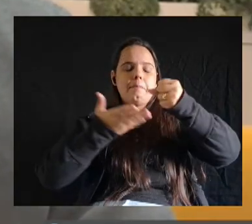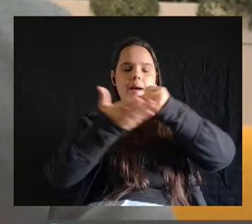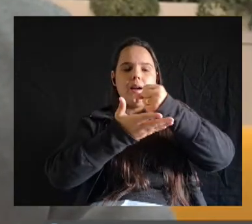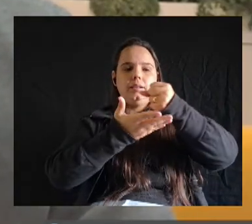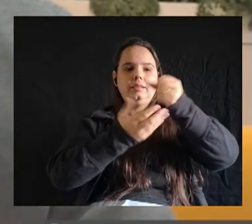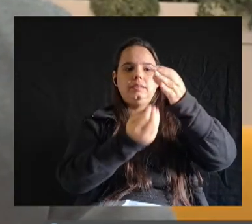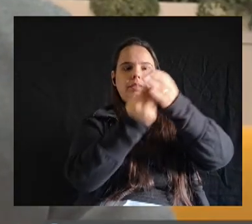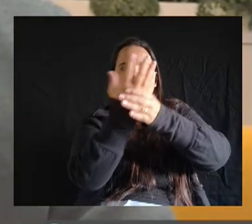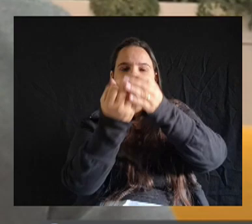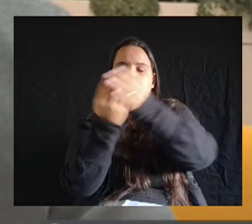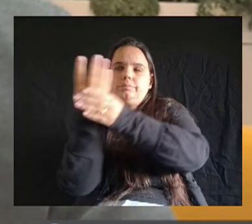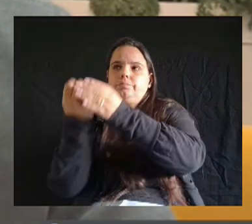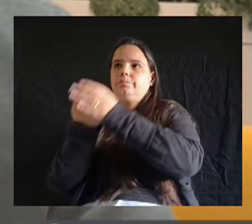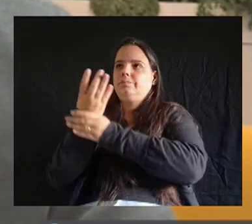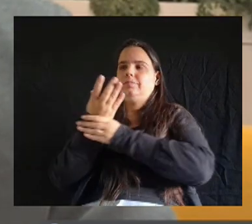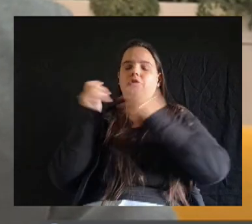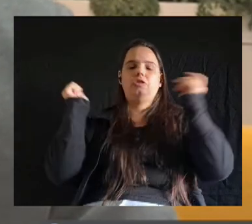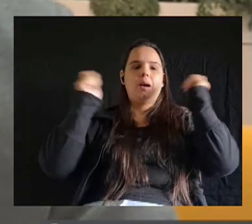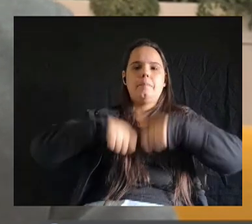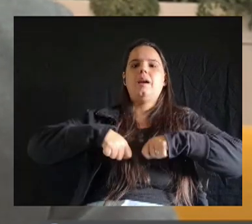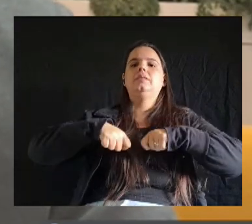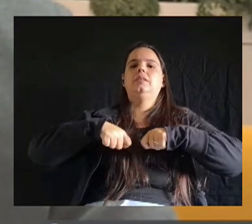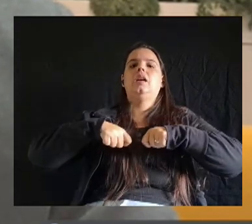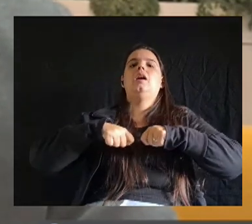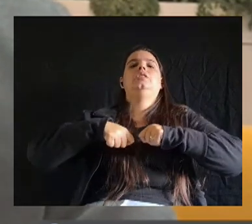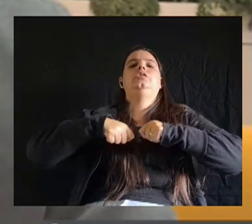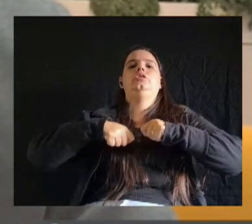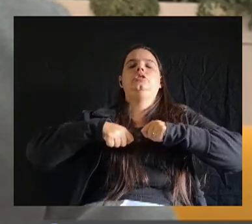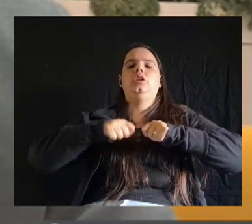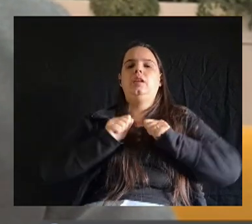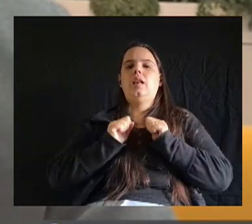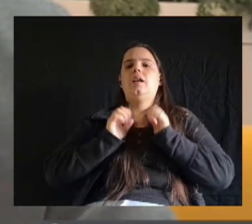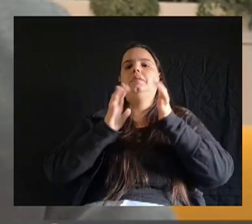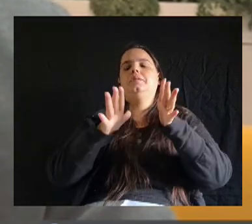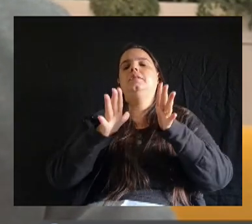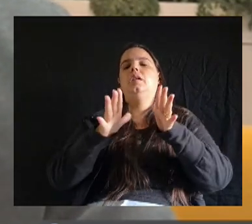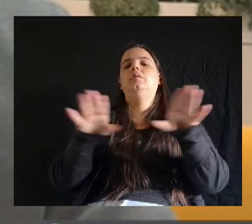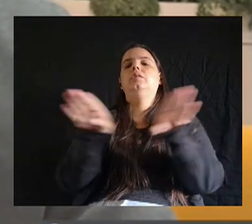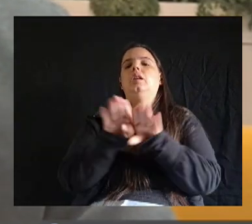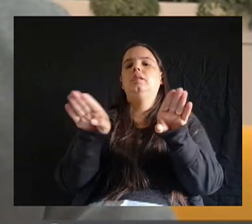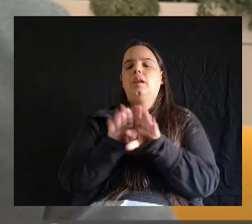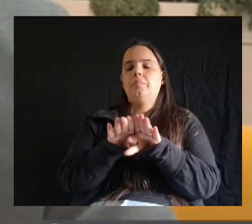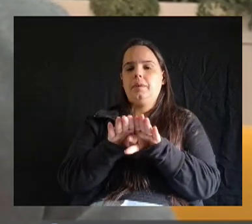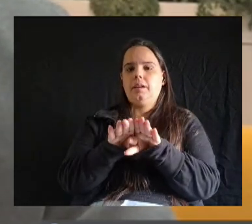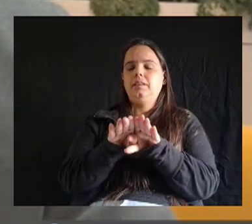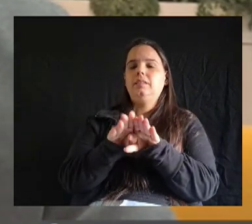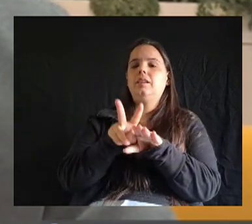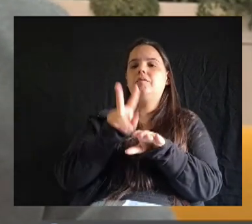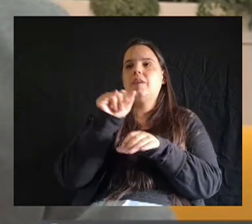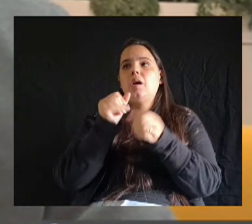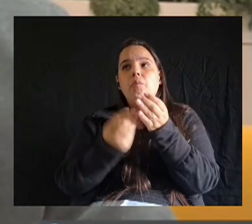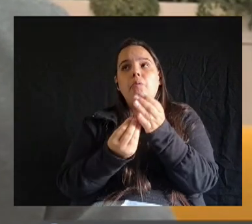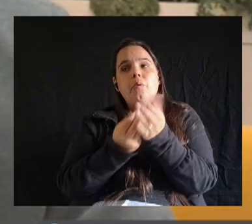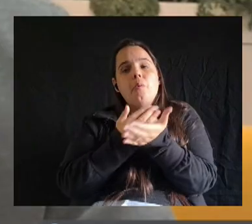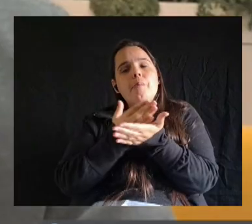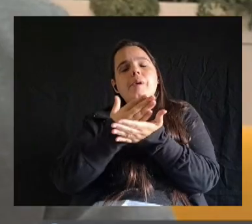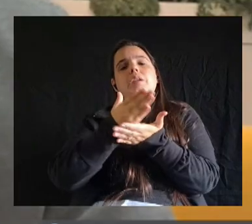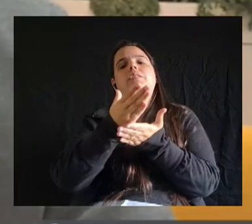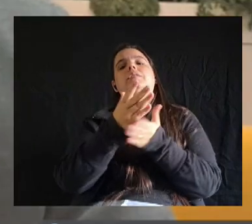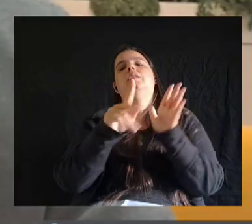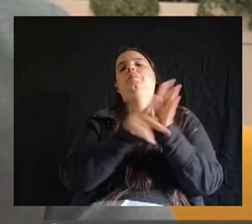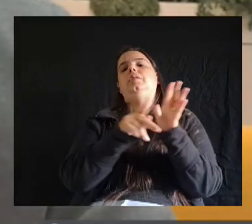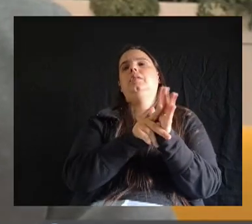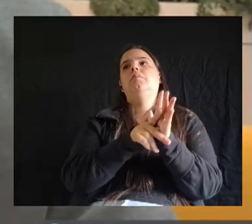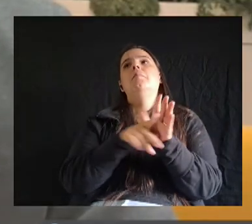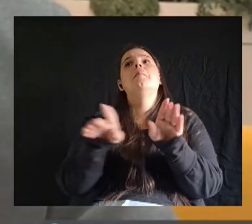competência, identificação dos atores que vão começar esse processo, mas a ideia é que com a atração de novos parceiros da